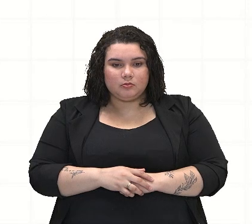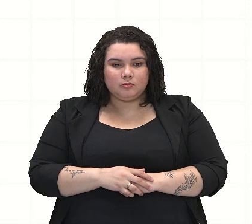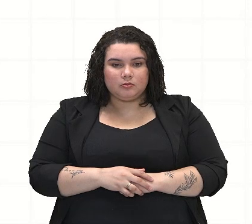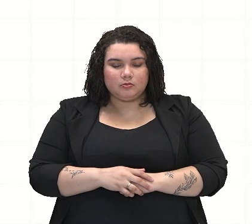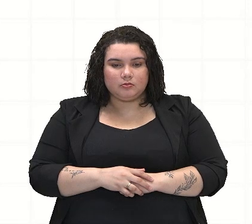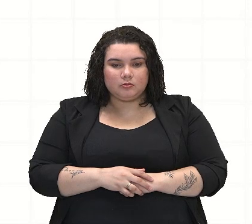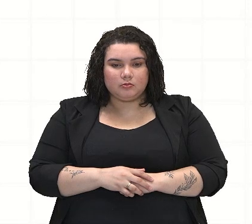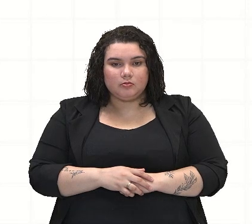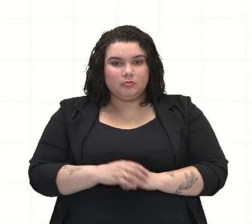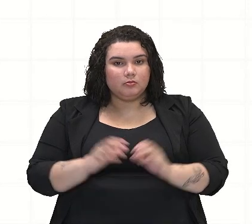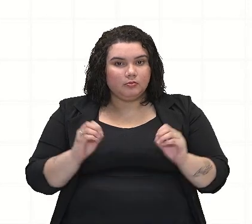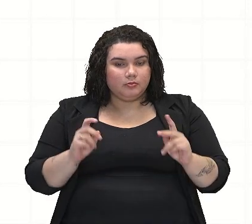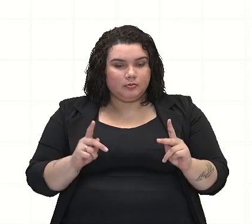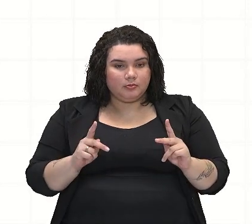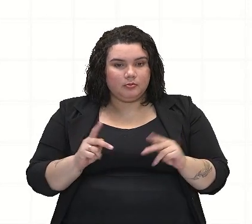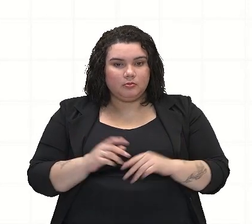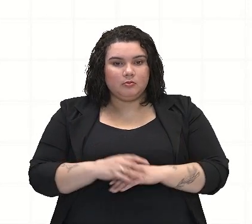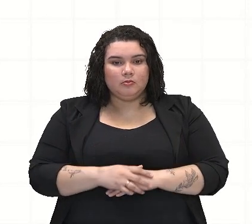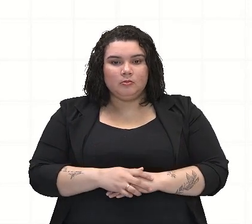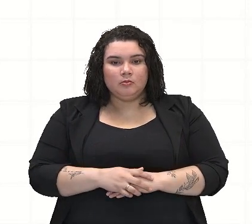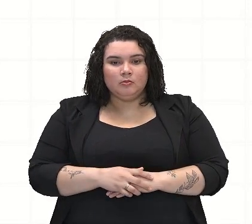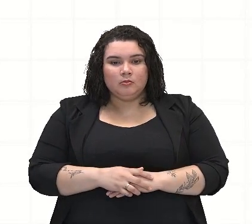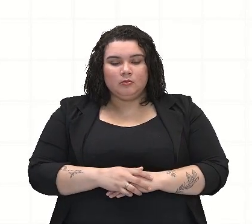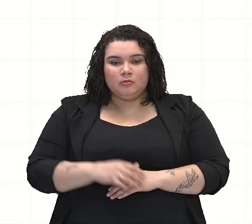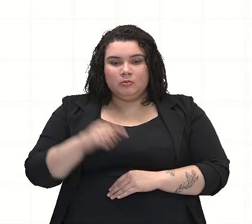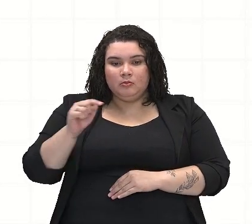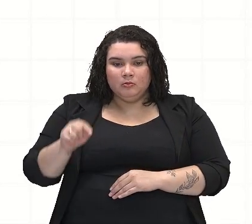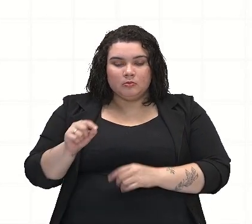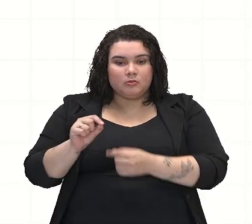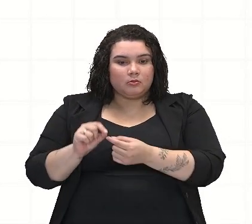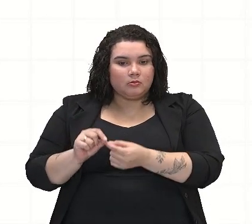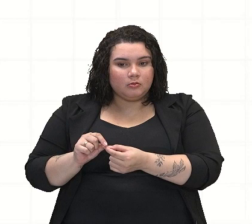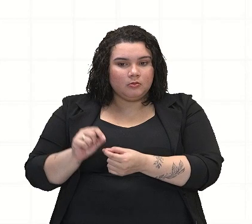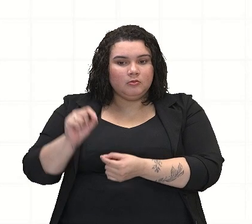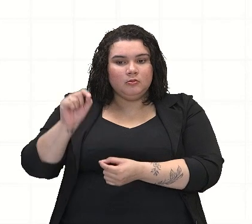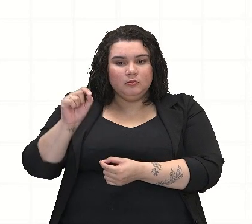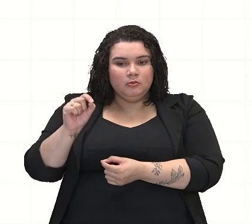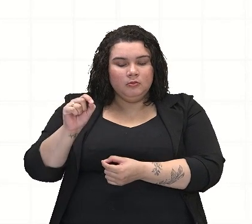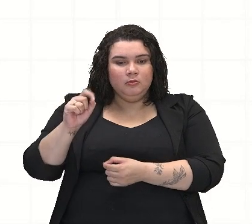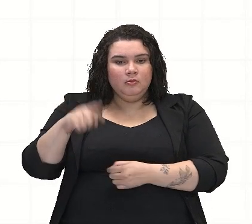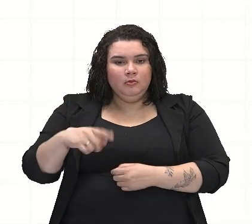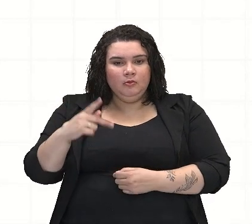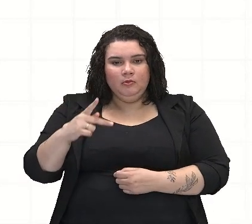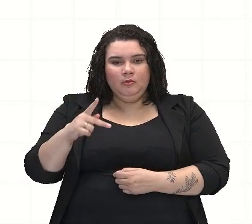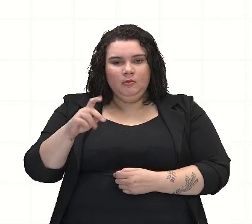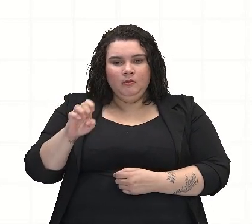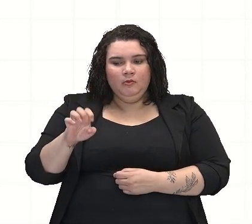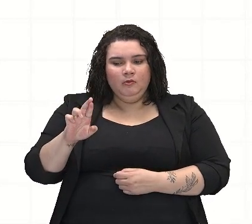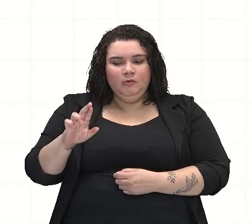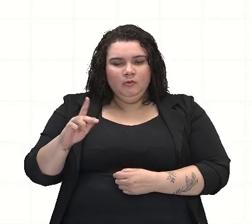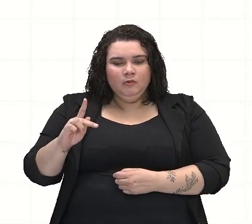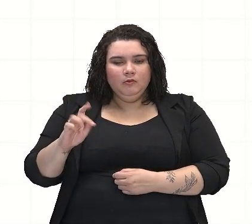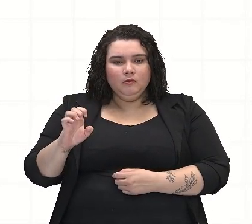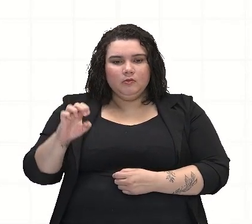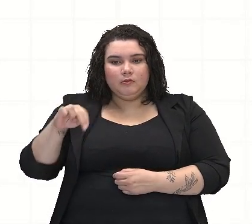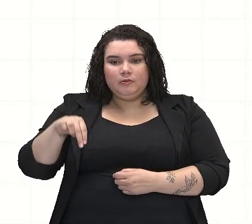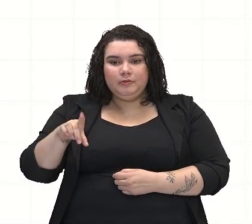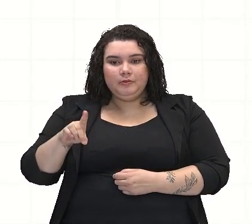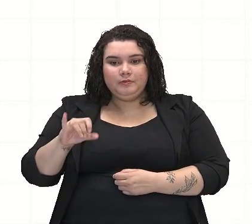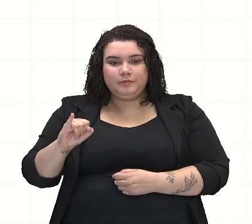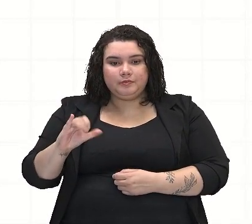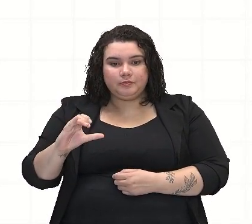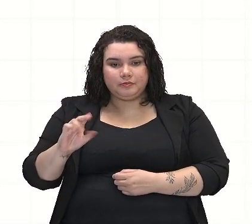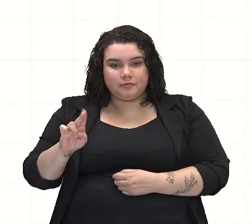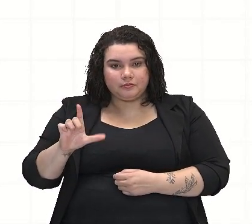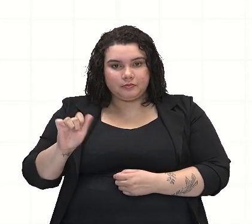Aqui é uma reta. Bem, essa reta, se ela é perpendicular, ela está formando, olha só